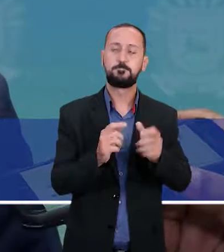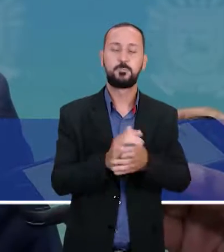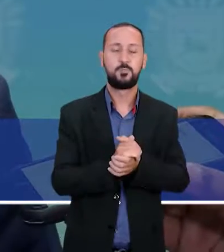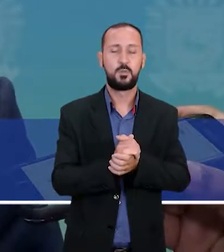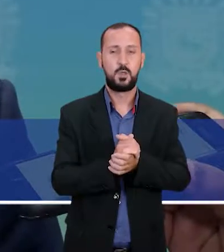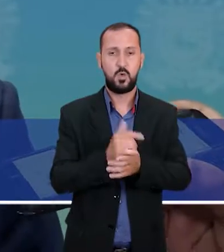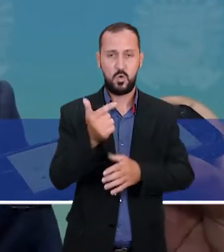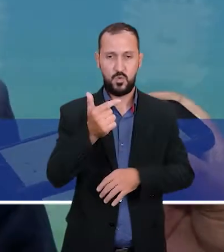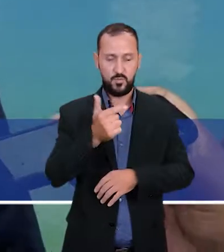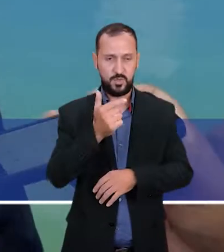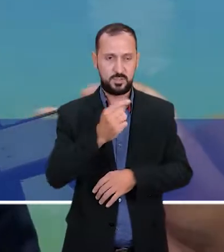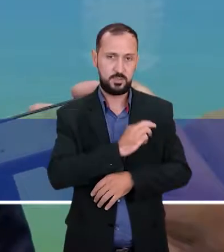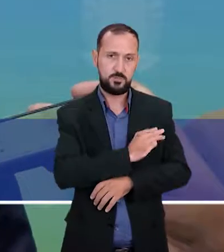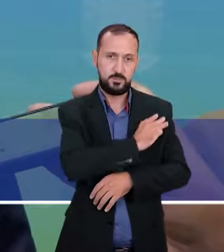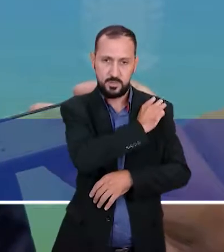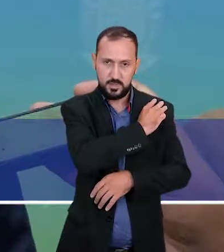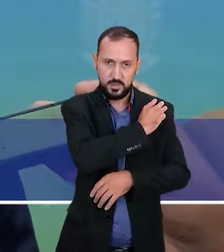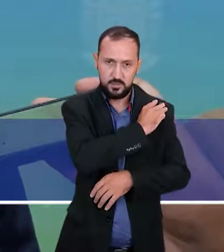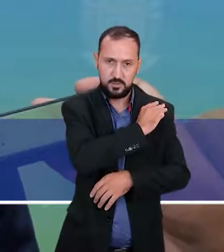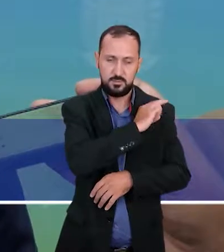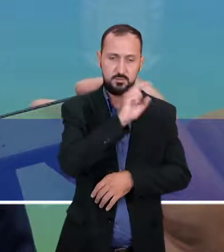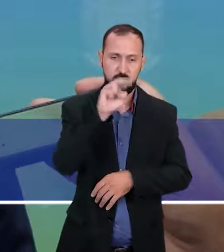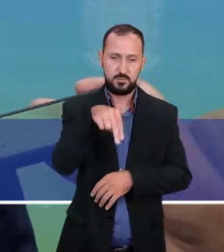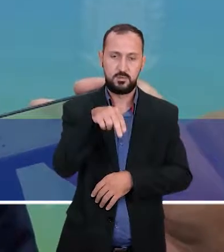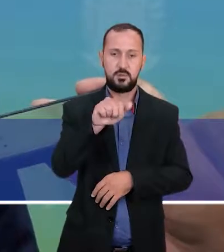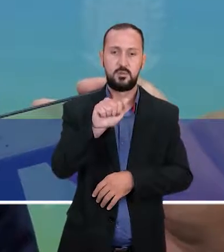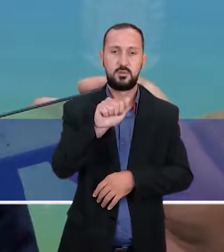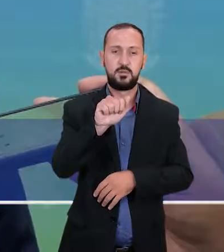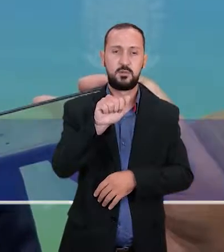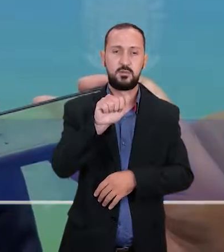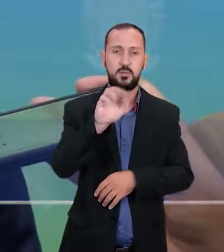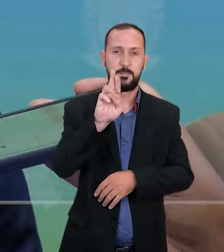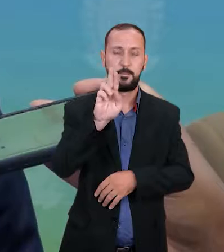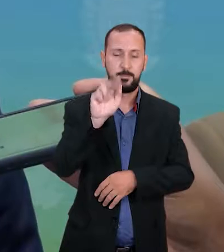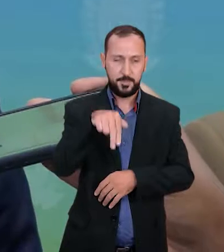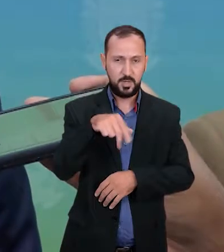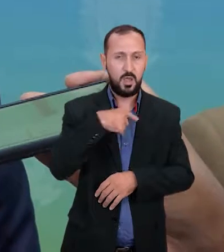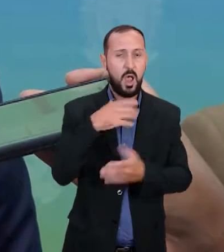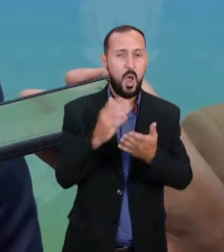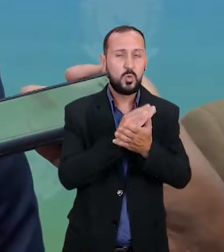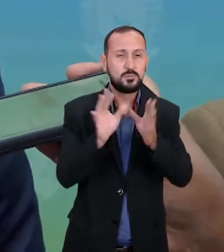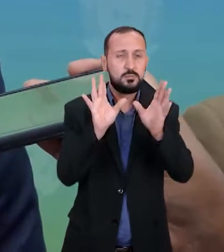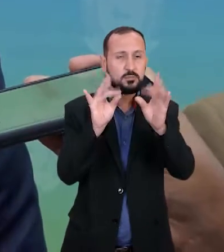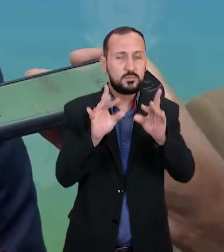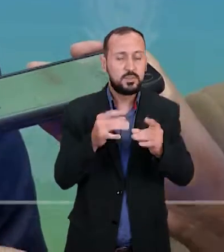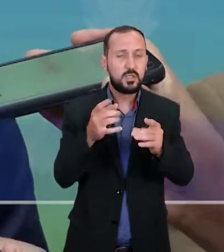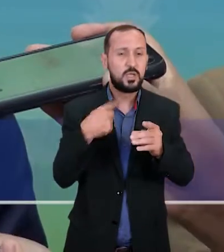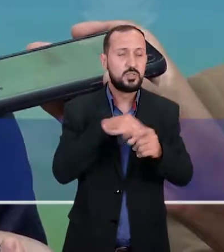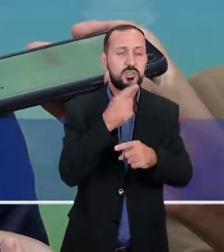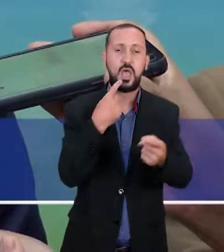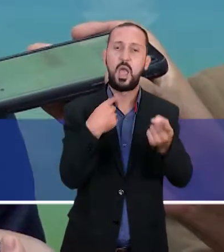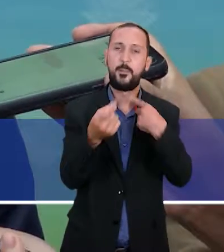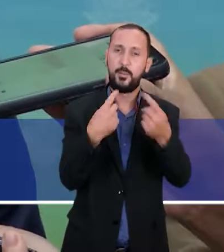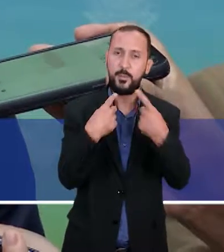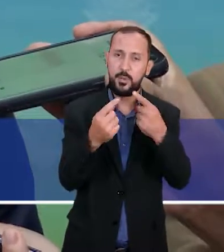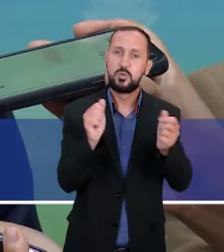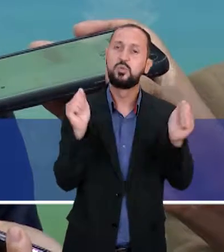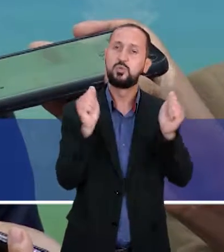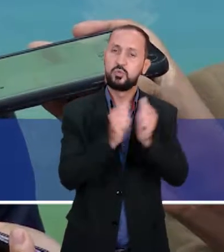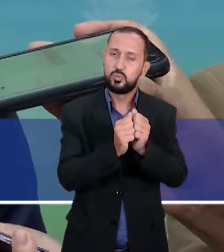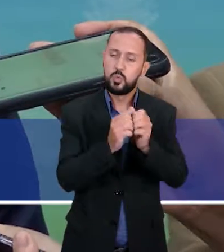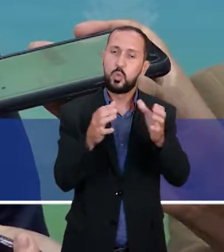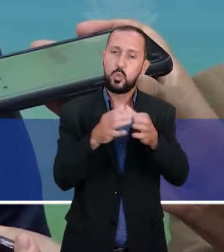ao vice-ministro Naban Garcia algumas considerações que nós temos discutido na